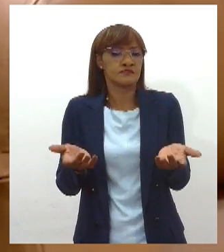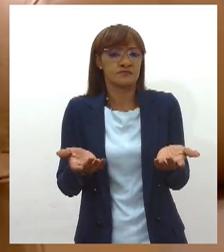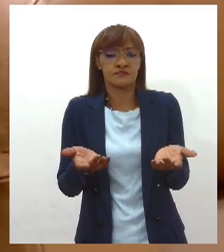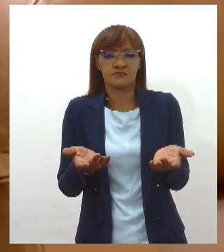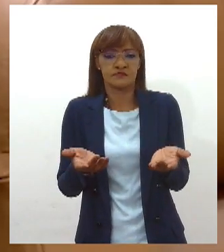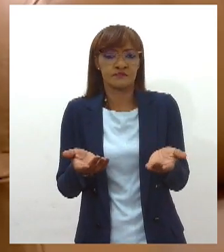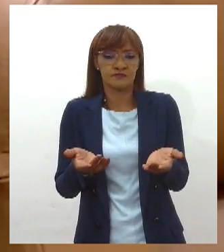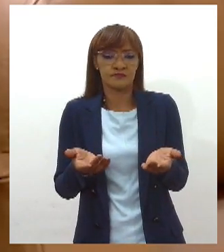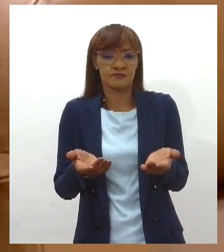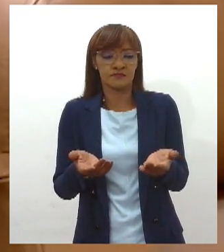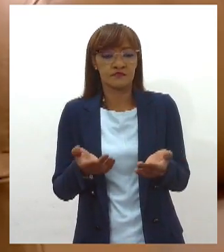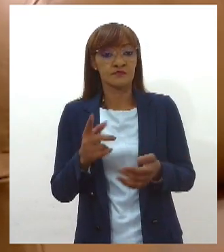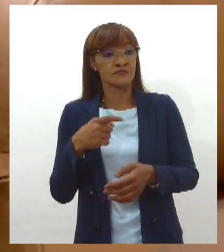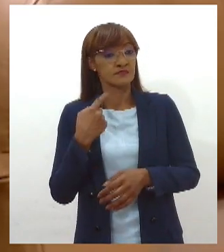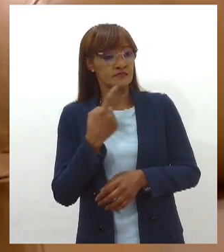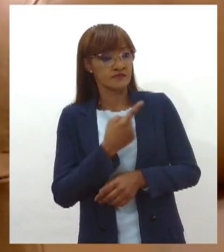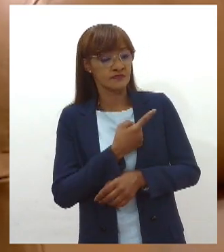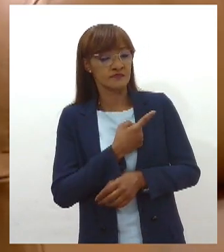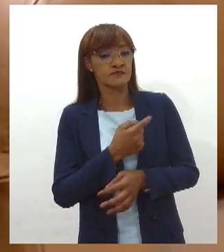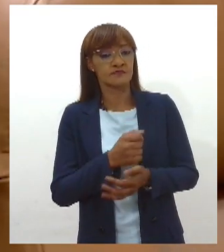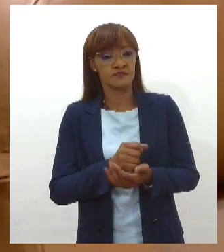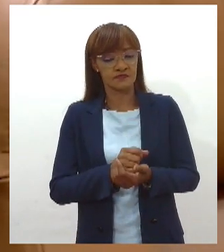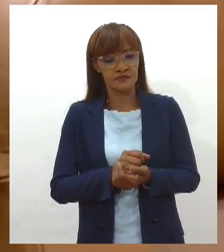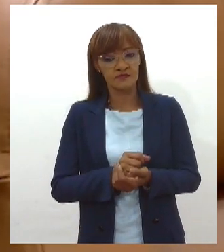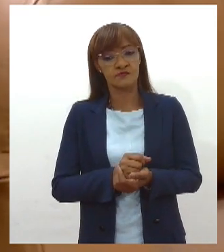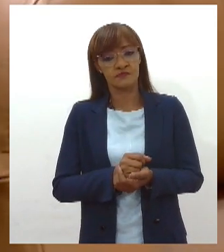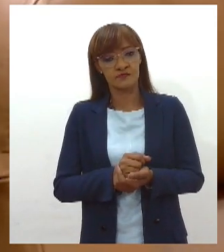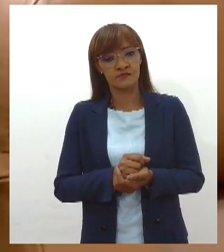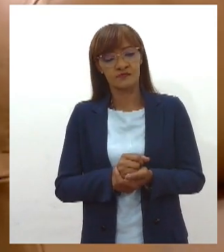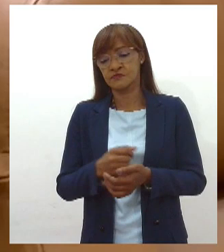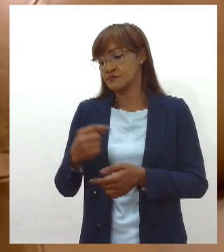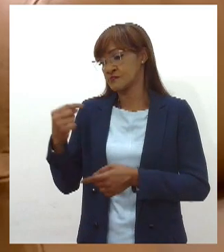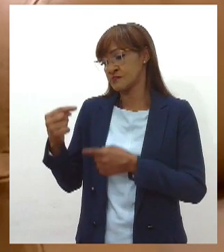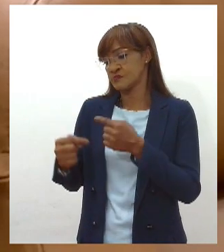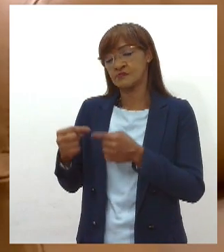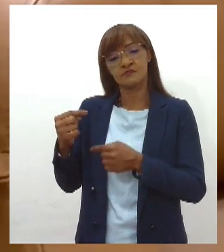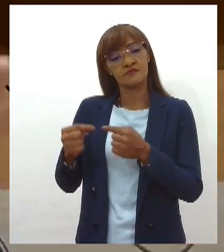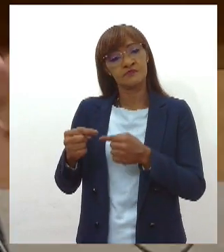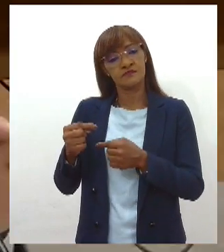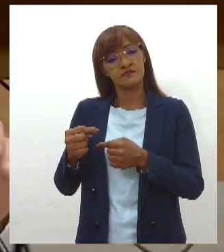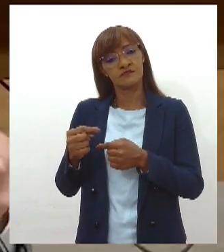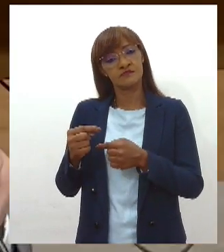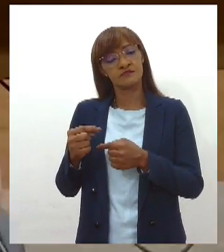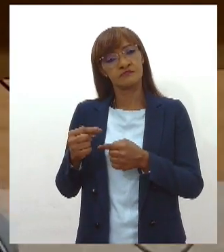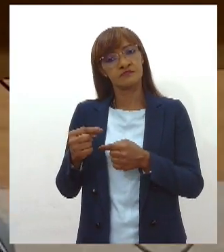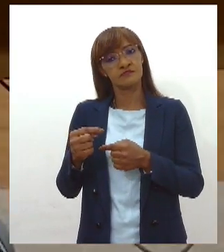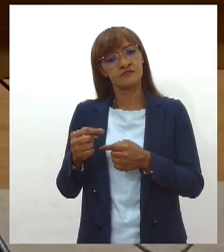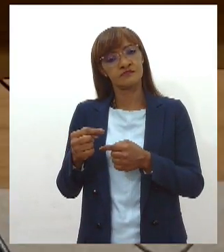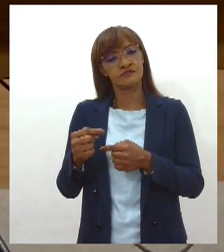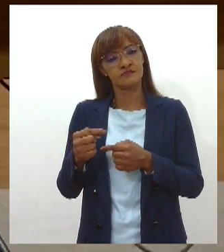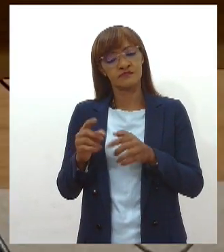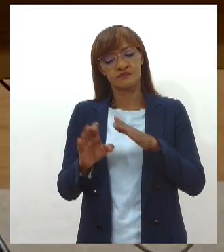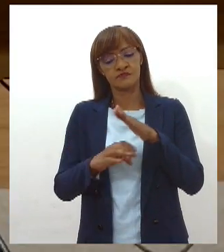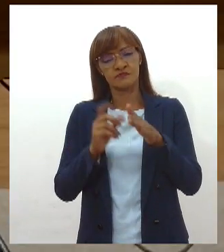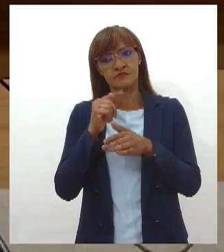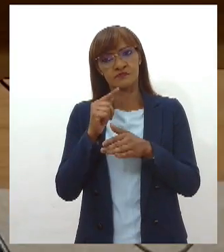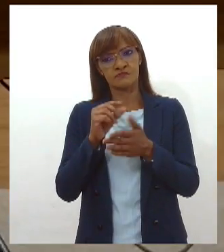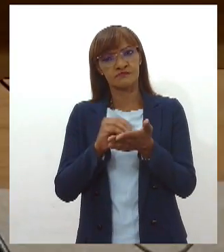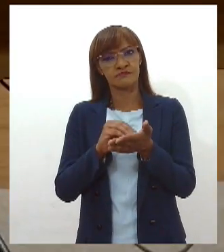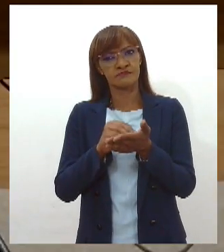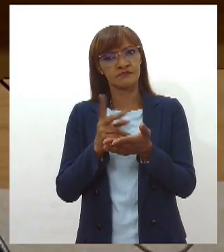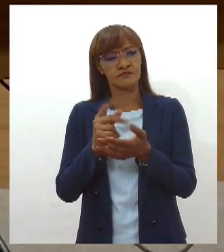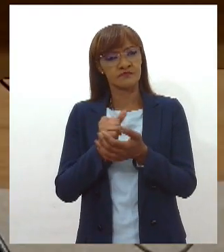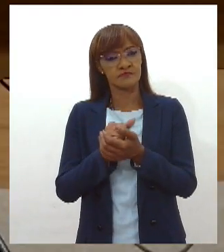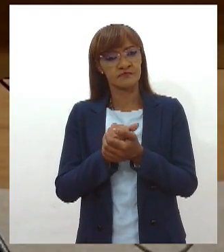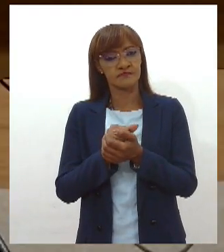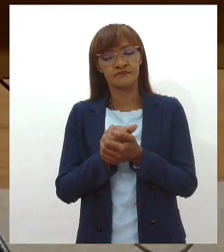gente, geralmente, tem discutido a DESO de forma muito rasa. Eu quero concordar com